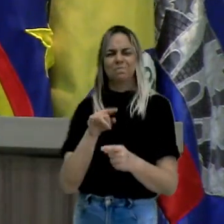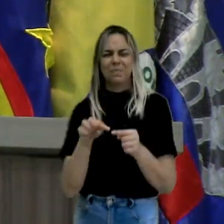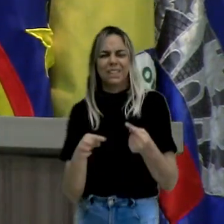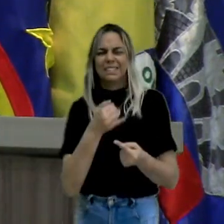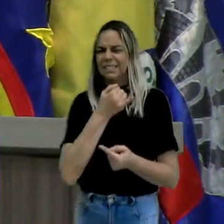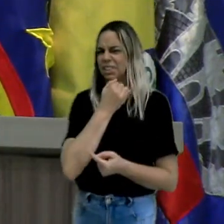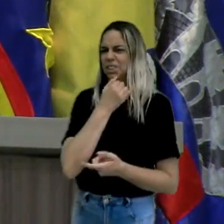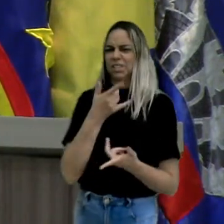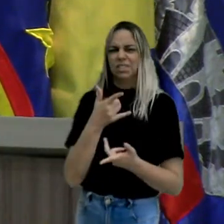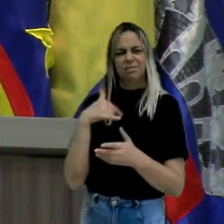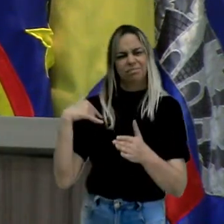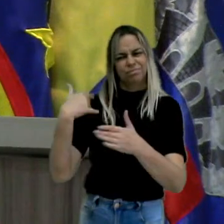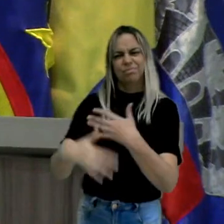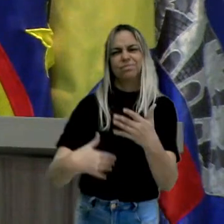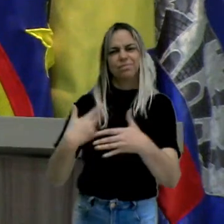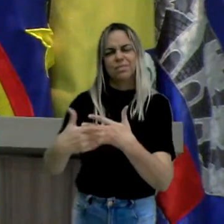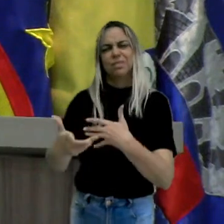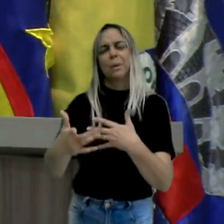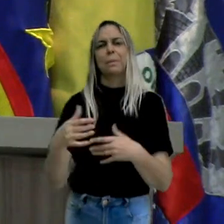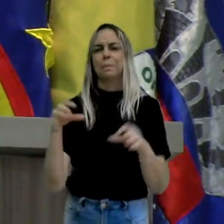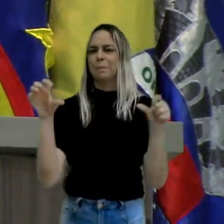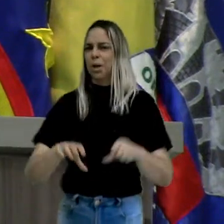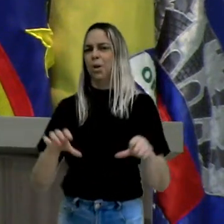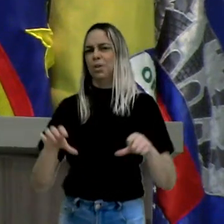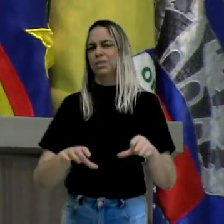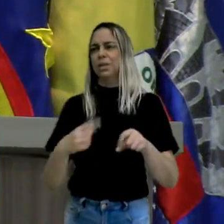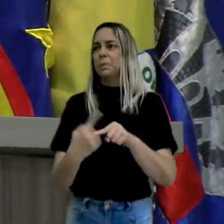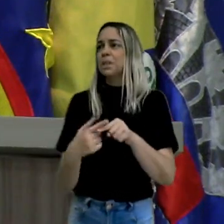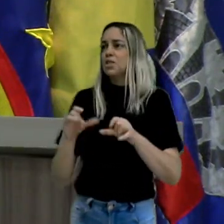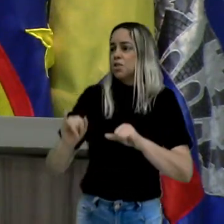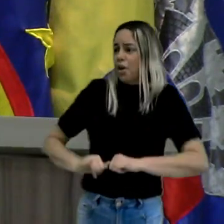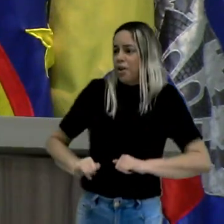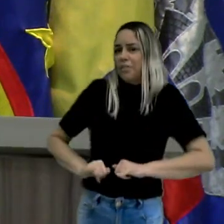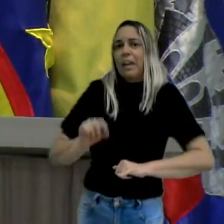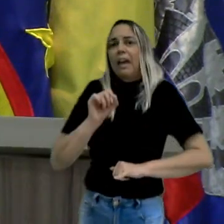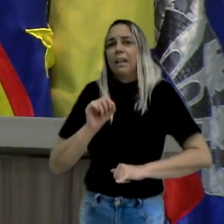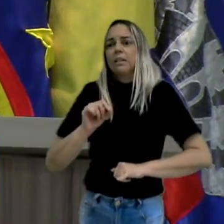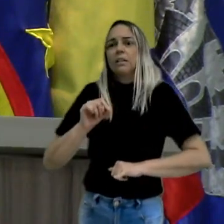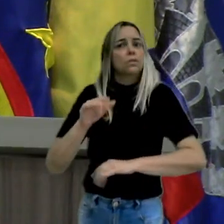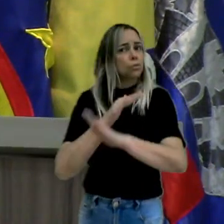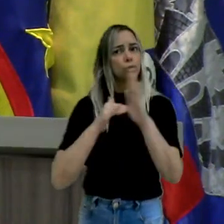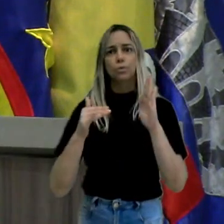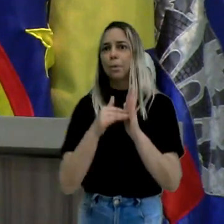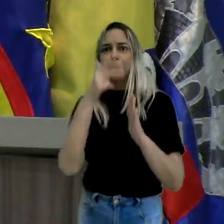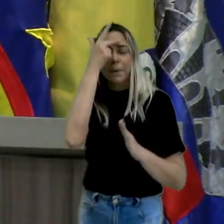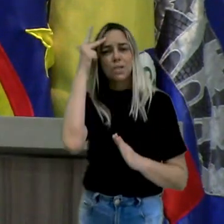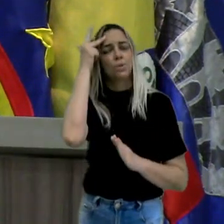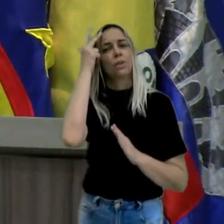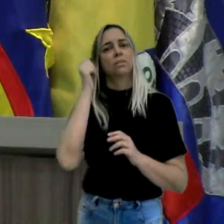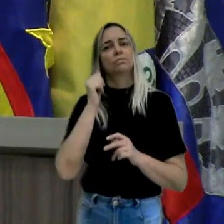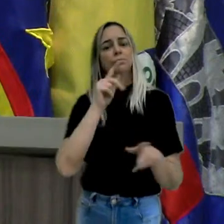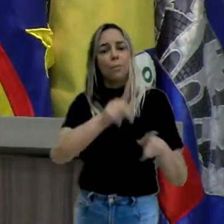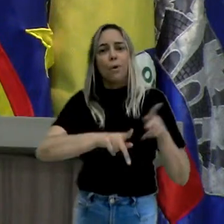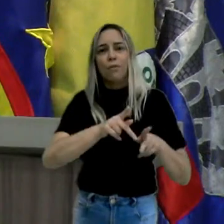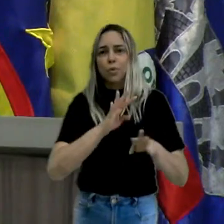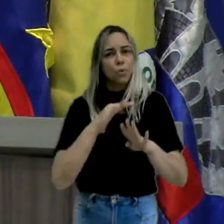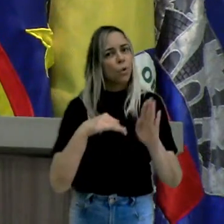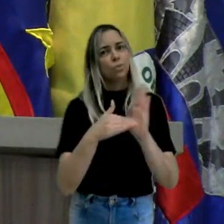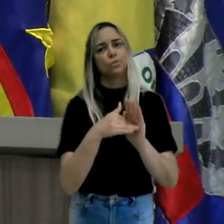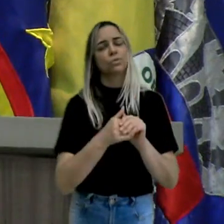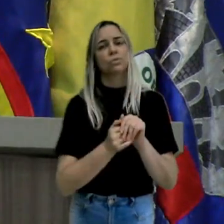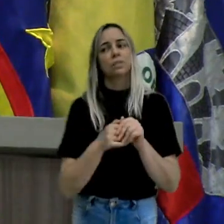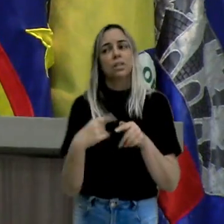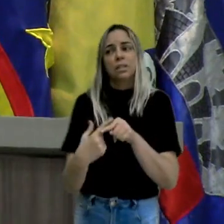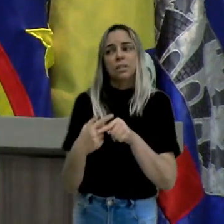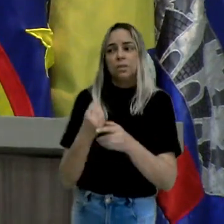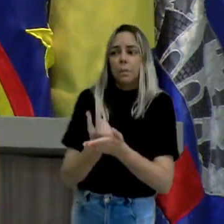que passa fica pior, porque quem sofre com isso é toda a população. Porque até para se comprar um caminhão